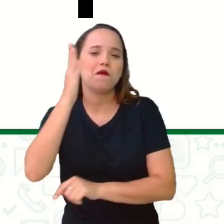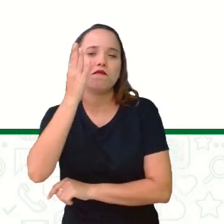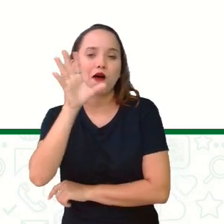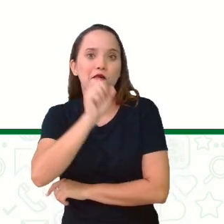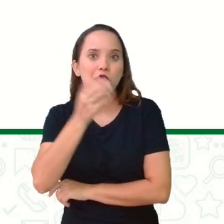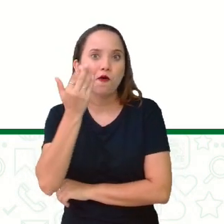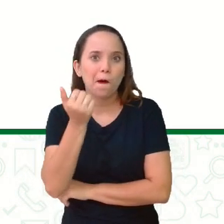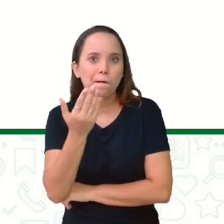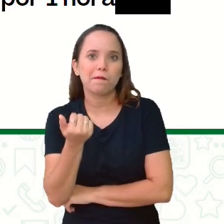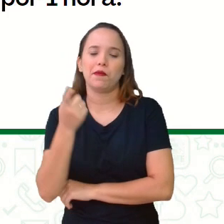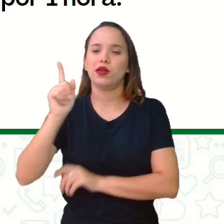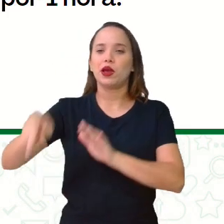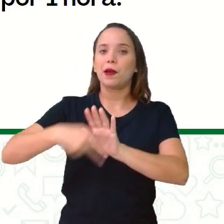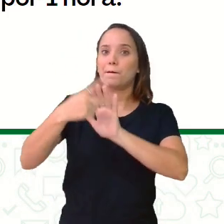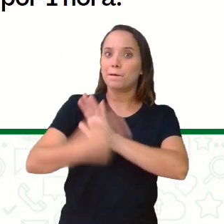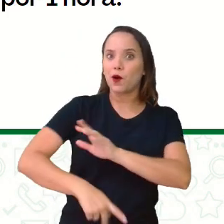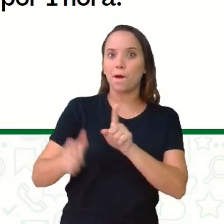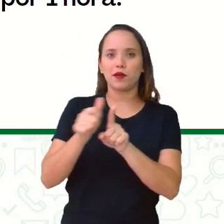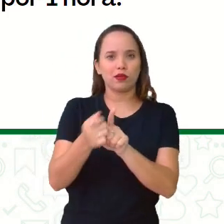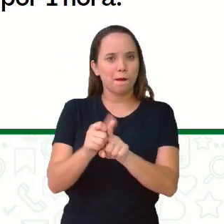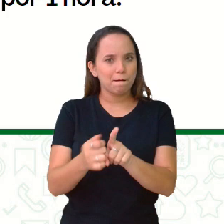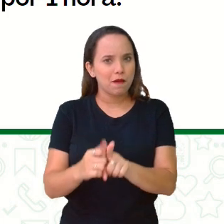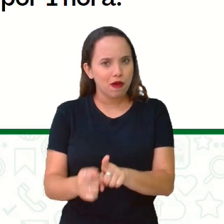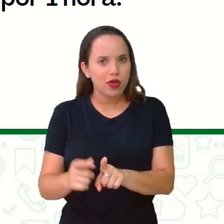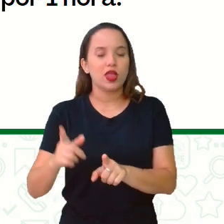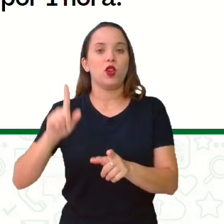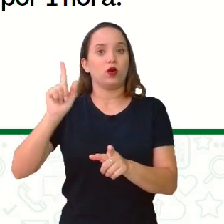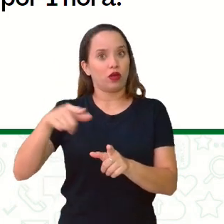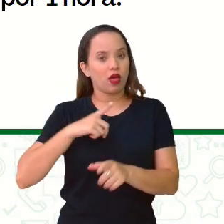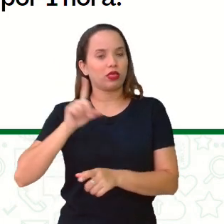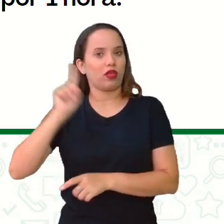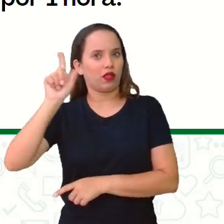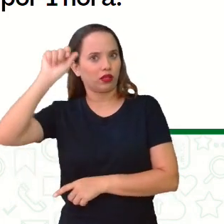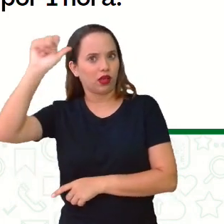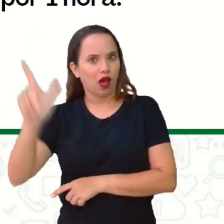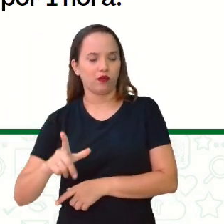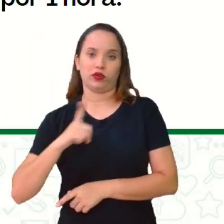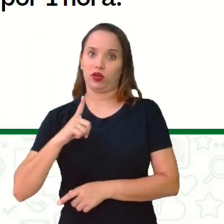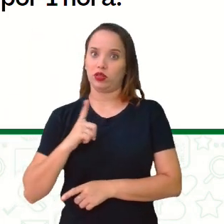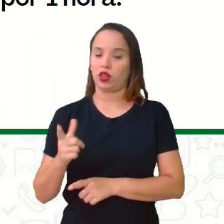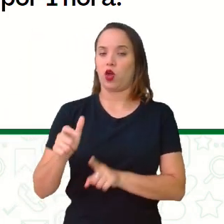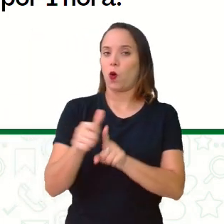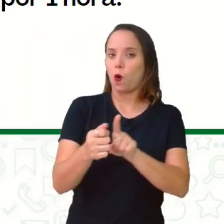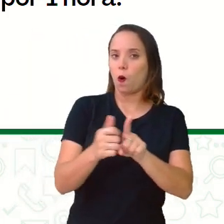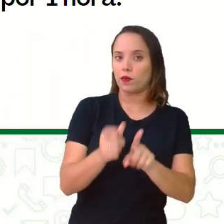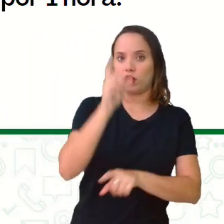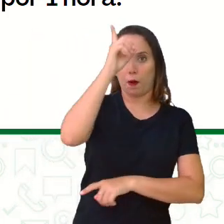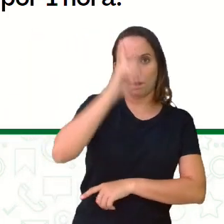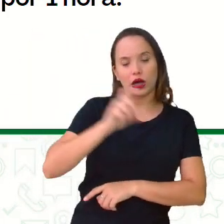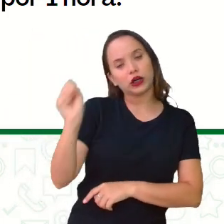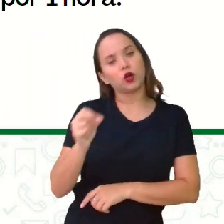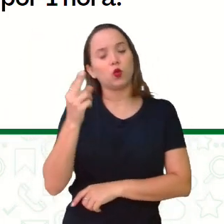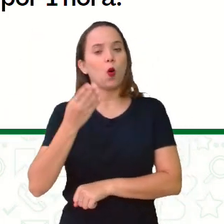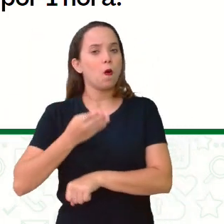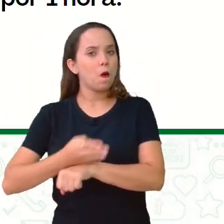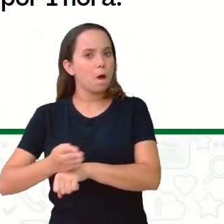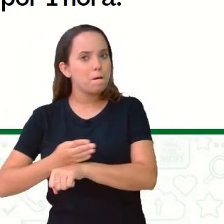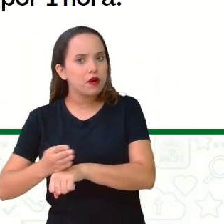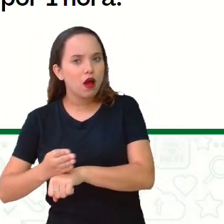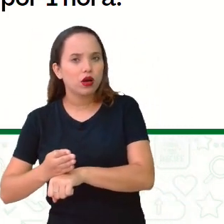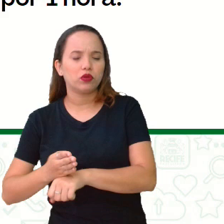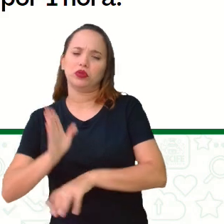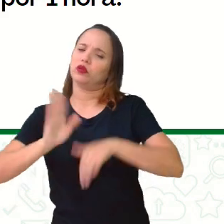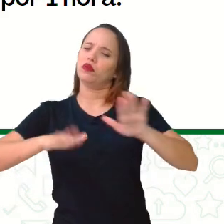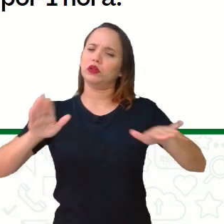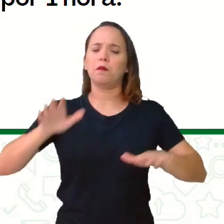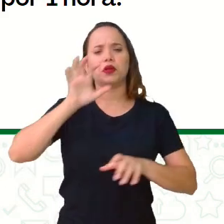ou salgadas desse munguzá, tá certo? Tem também o milho amarelo e o milho branco, tá? Então, dependendo da região do nosso país, utiliza-se ou amarelo